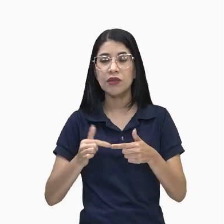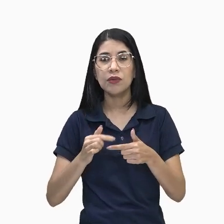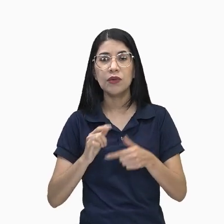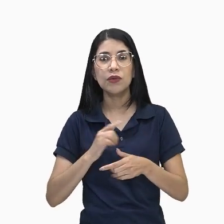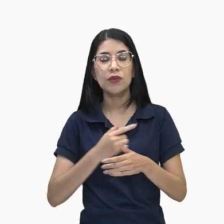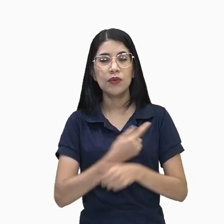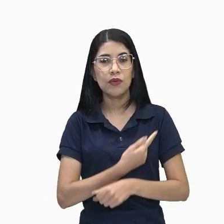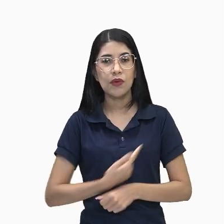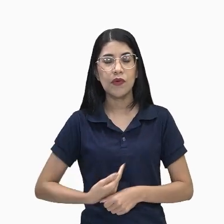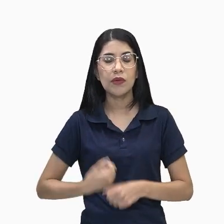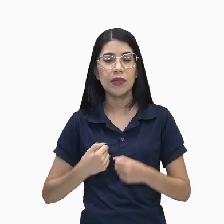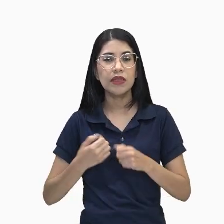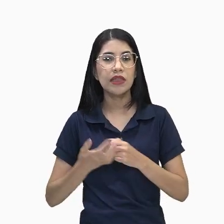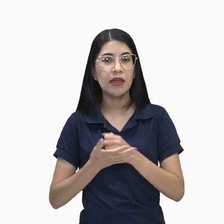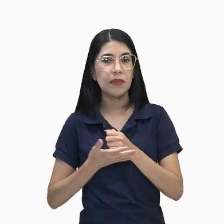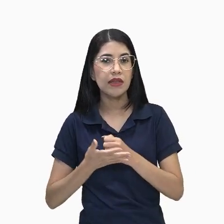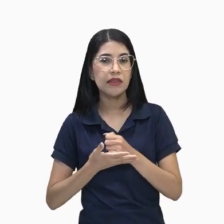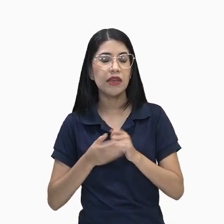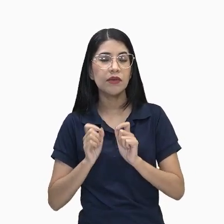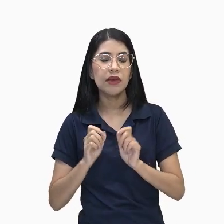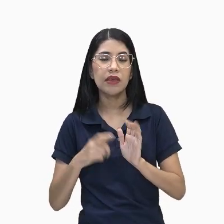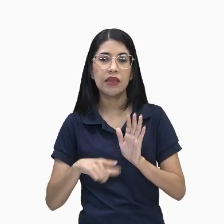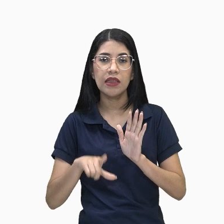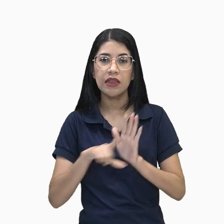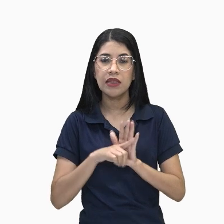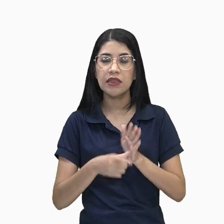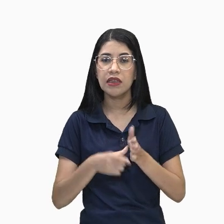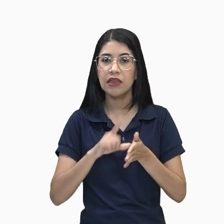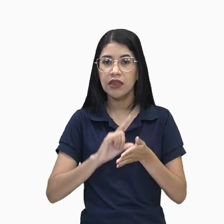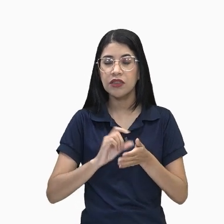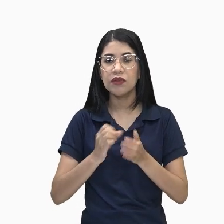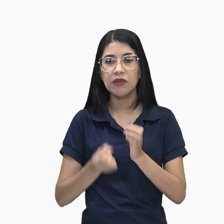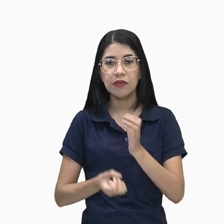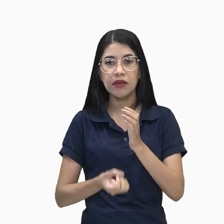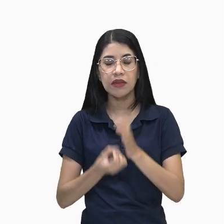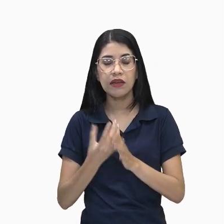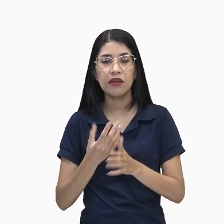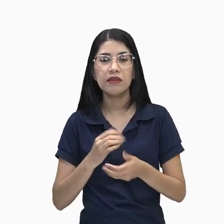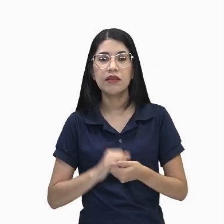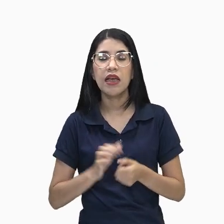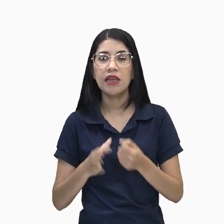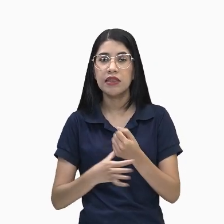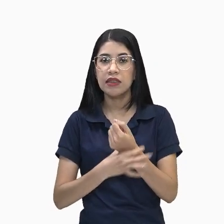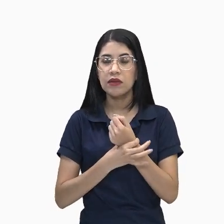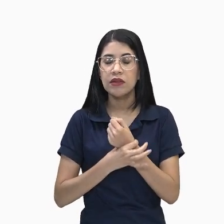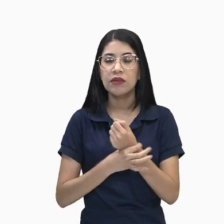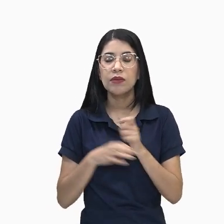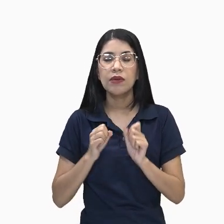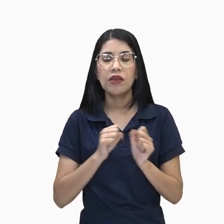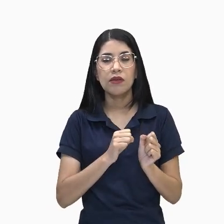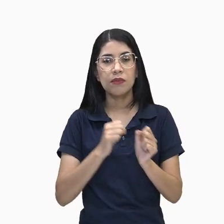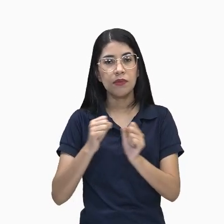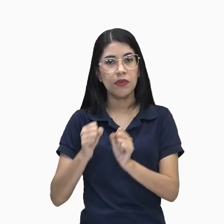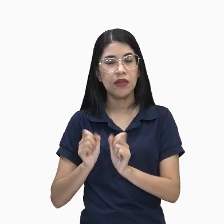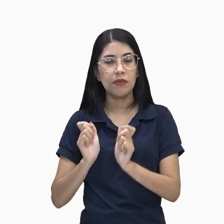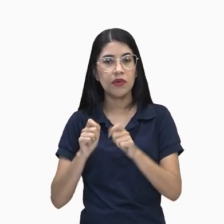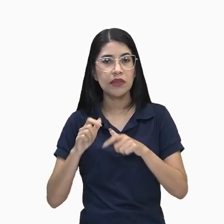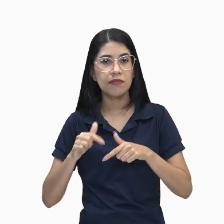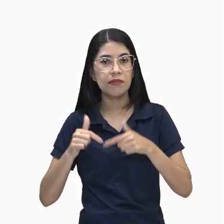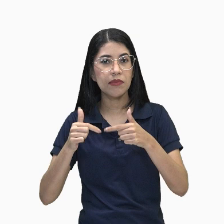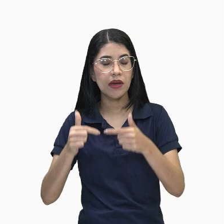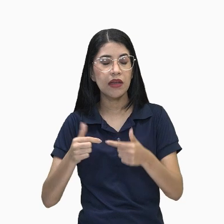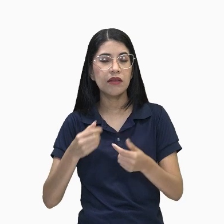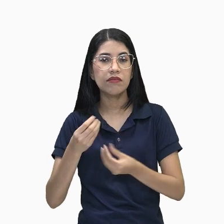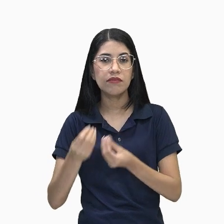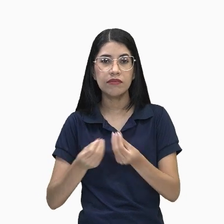estar baseados em leis previamente estabelecidas, assegurando que o poder seja exercido de